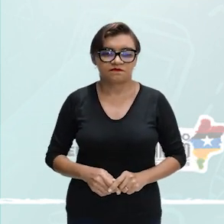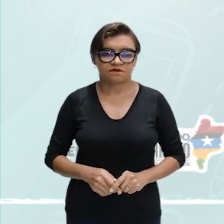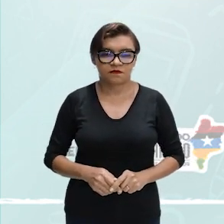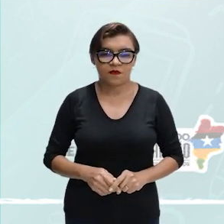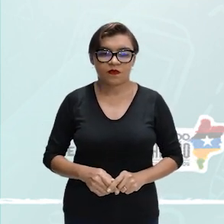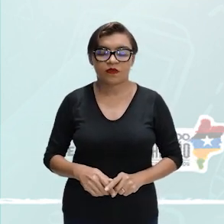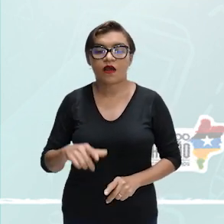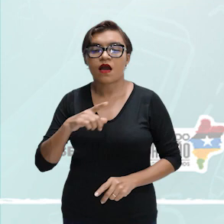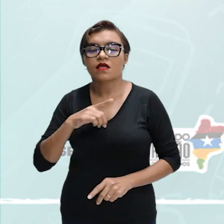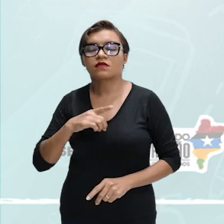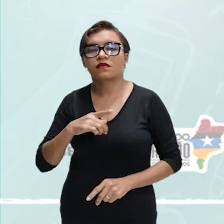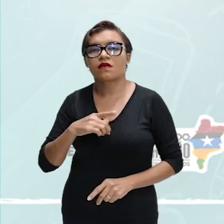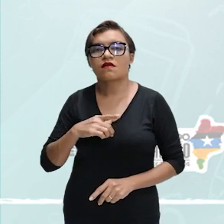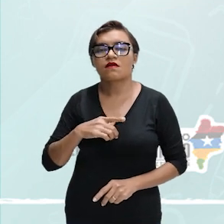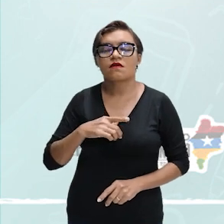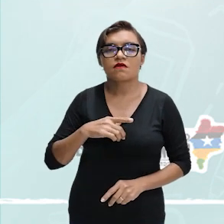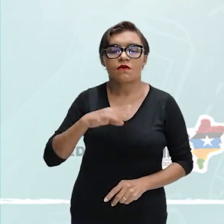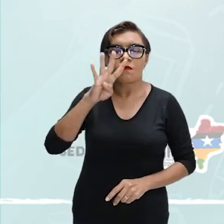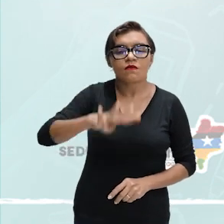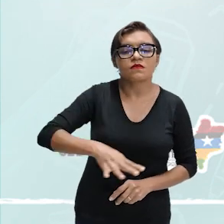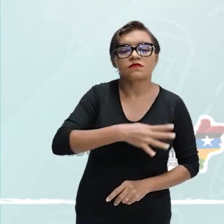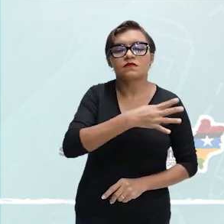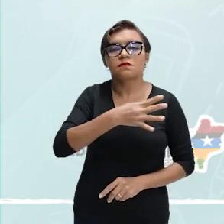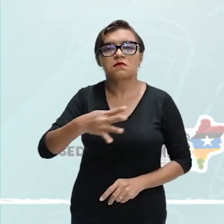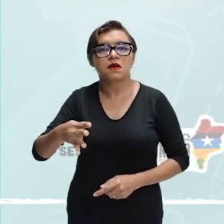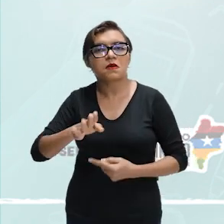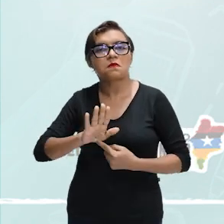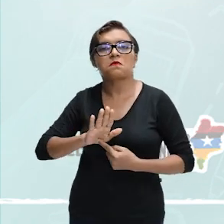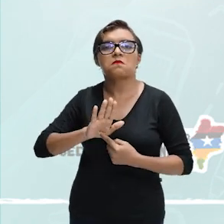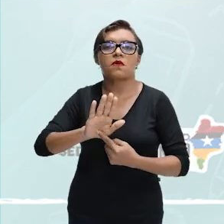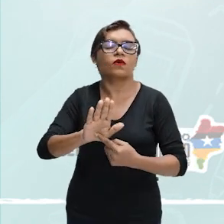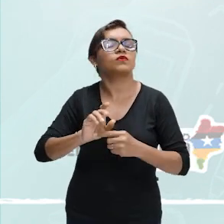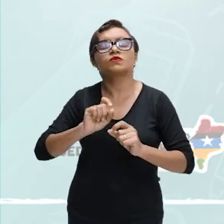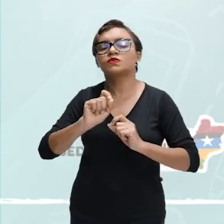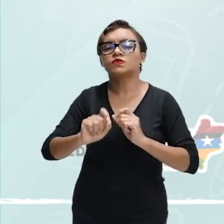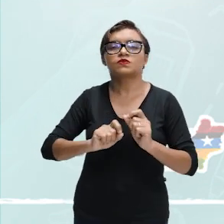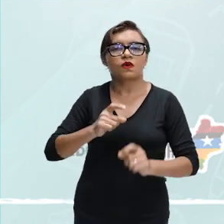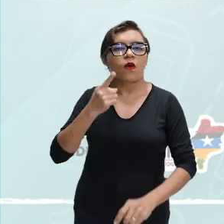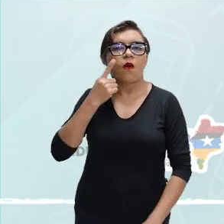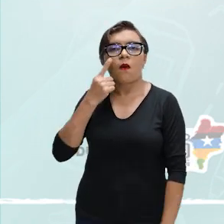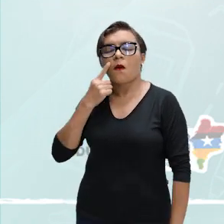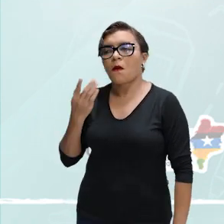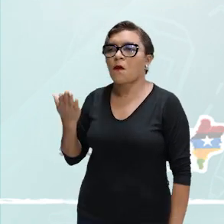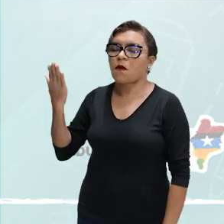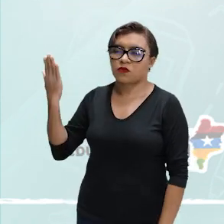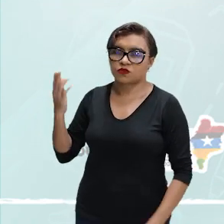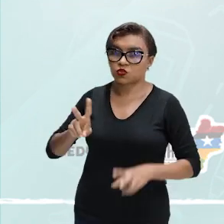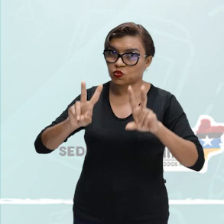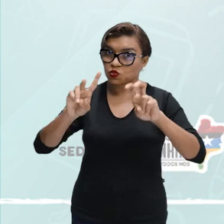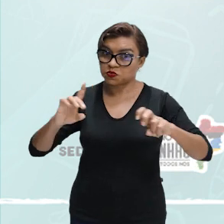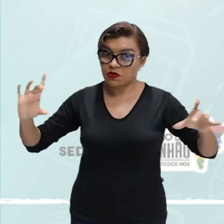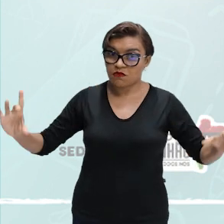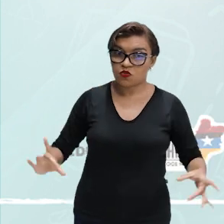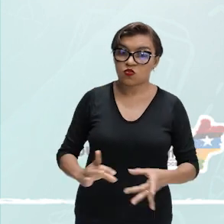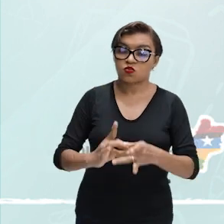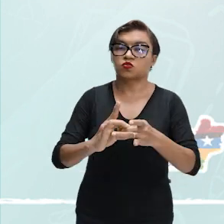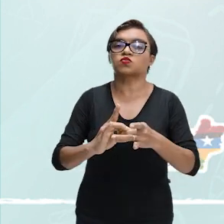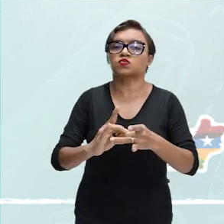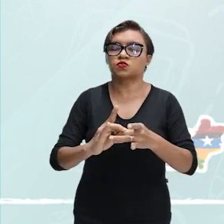Então, nós temos aqui uma tabela que vai falar justamente dessa condutividade. Então, nós temos